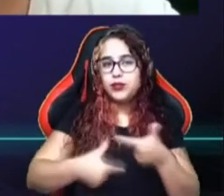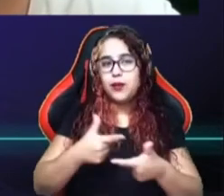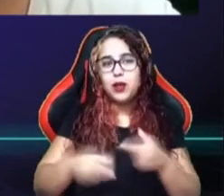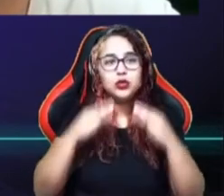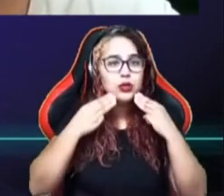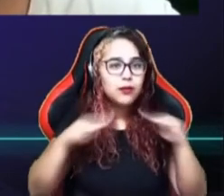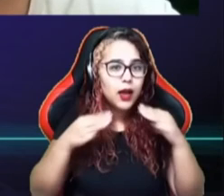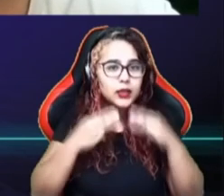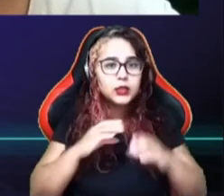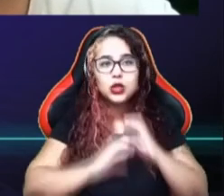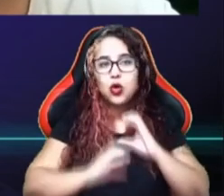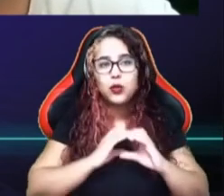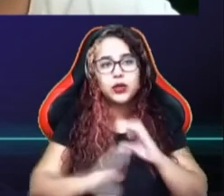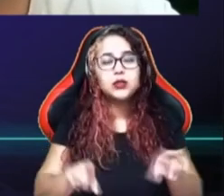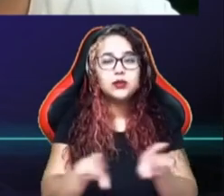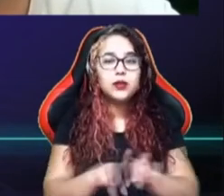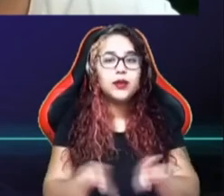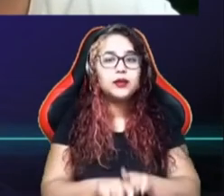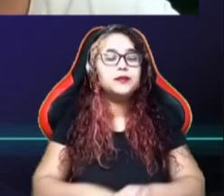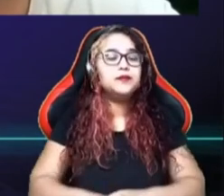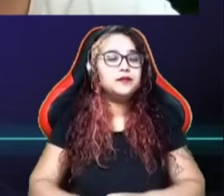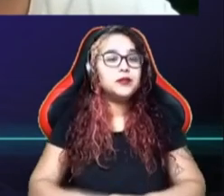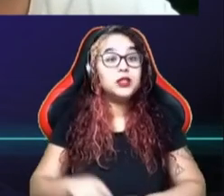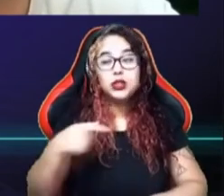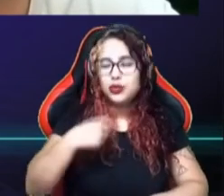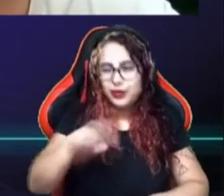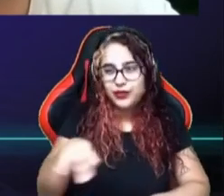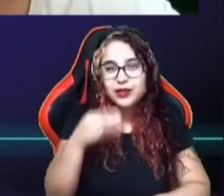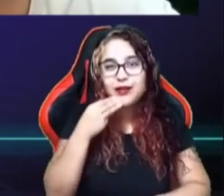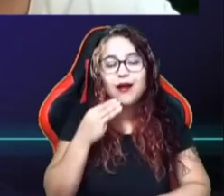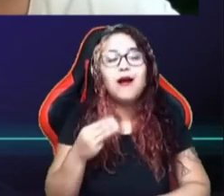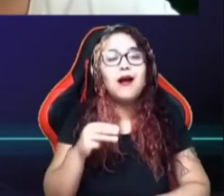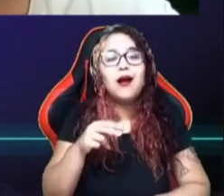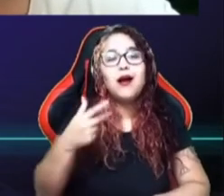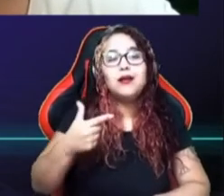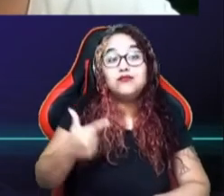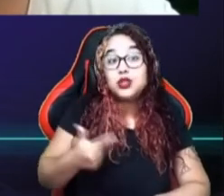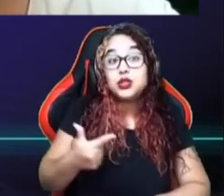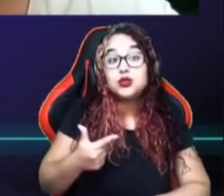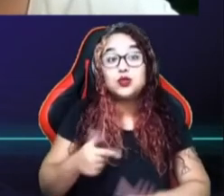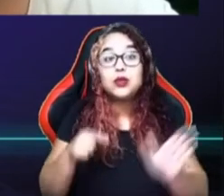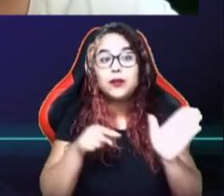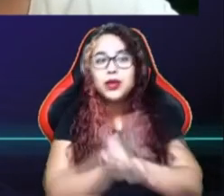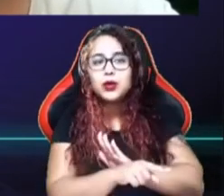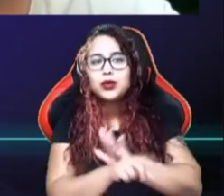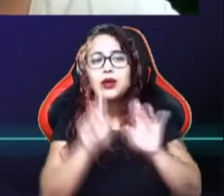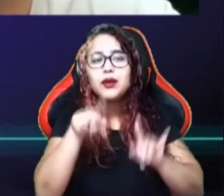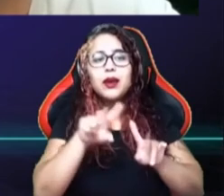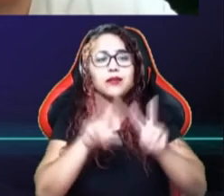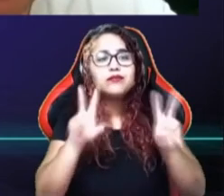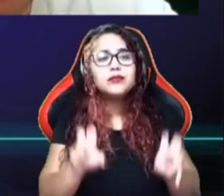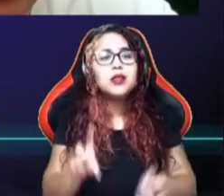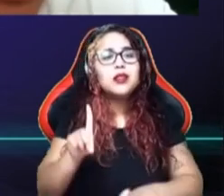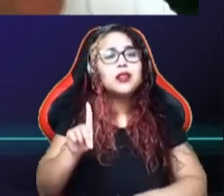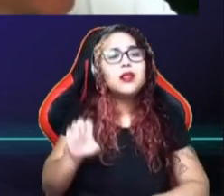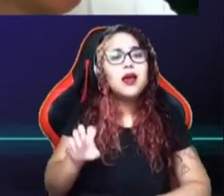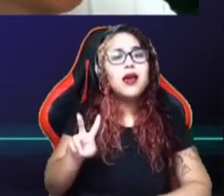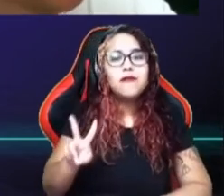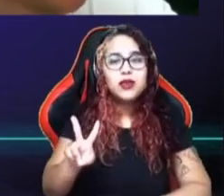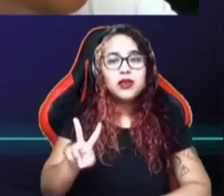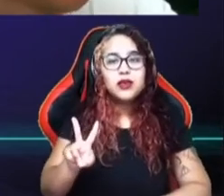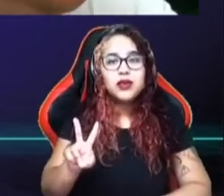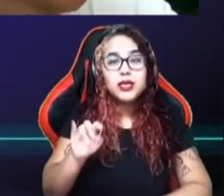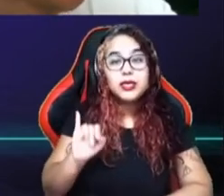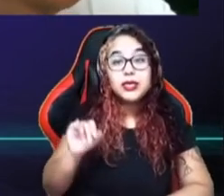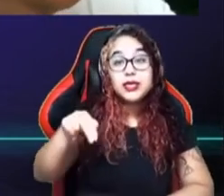né? Deixa eu aproveitar aqui uma segunda pergunta que está aqui, que está perguntando sobre desenvolvedores indies, né? A gente tem